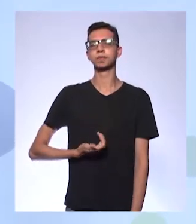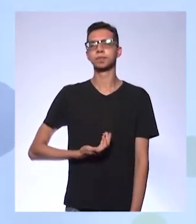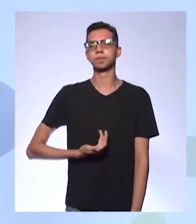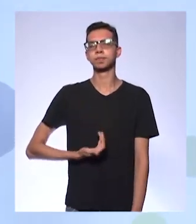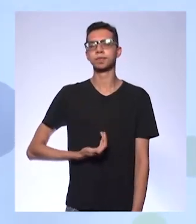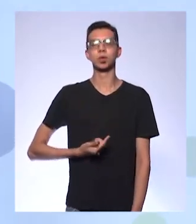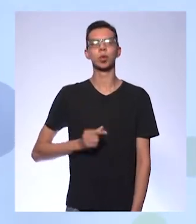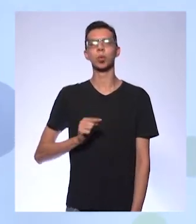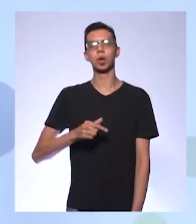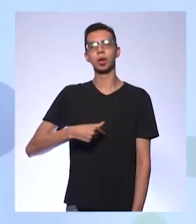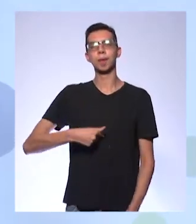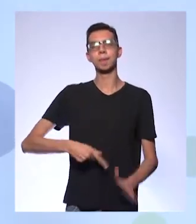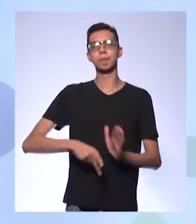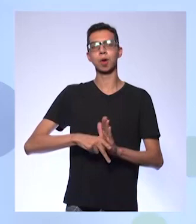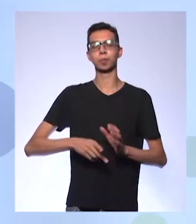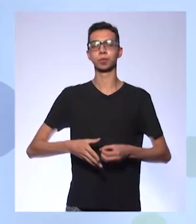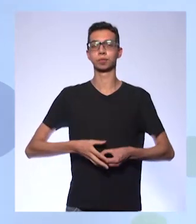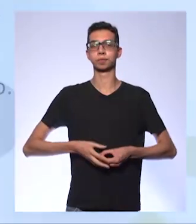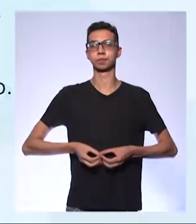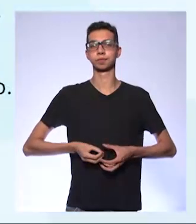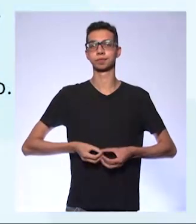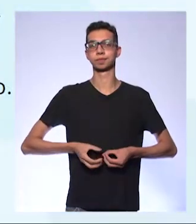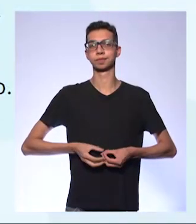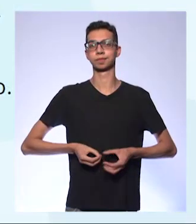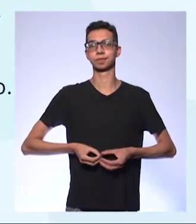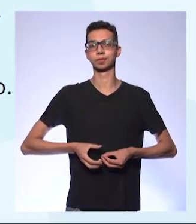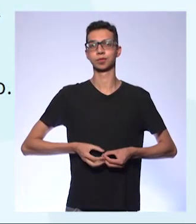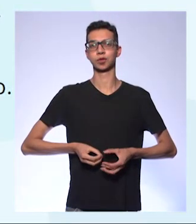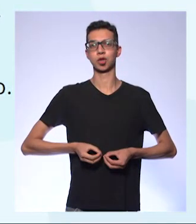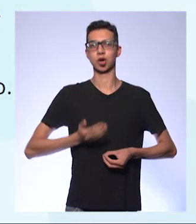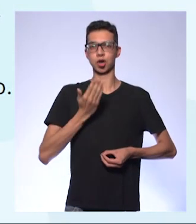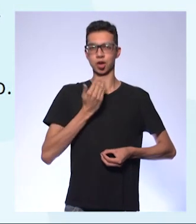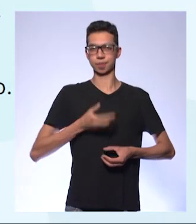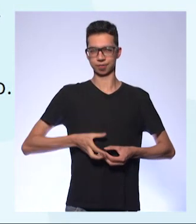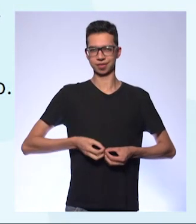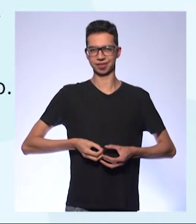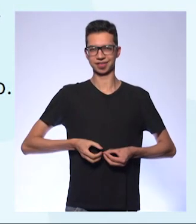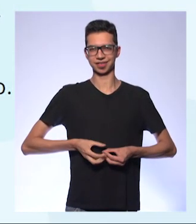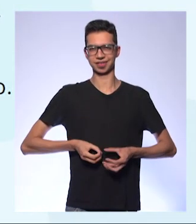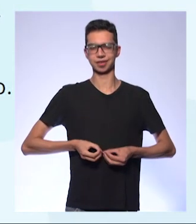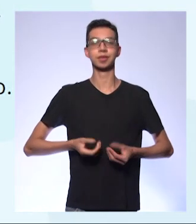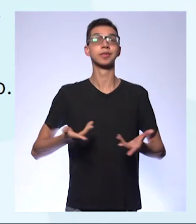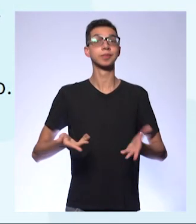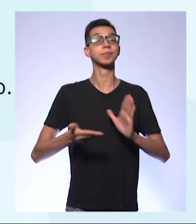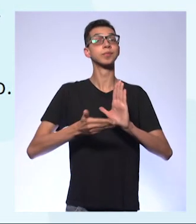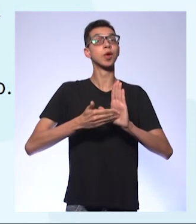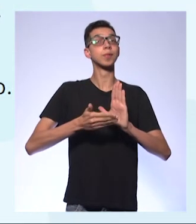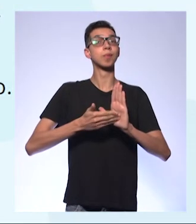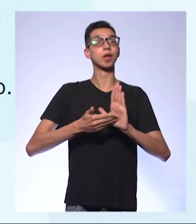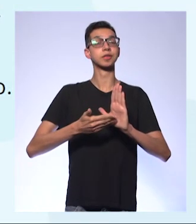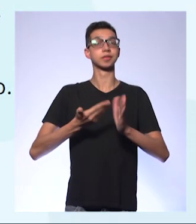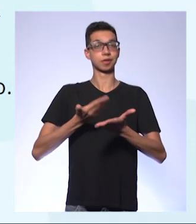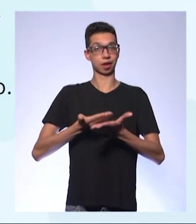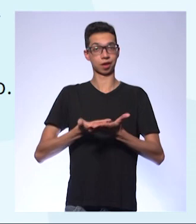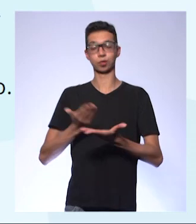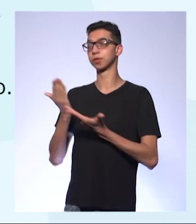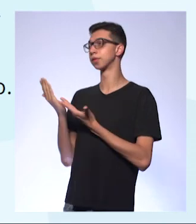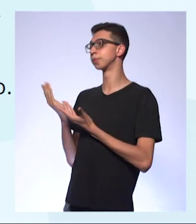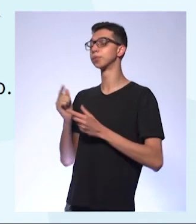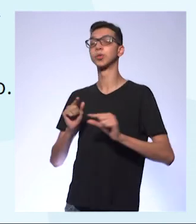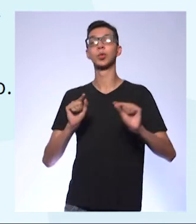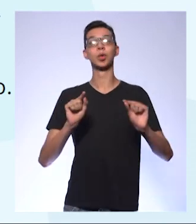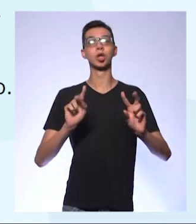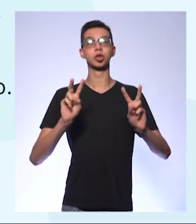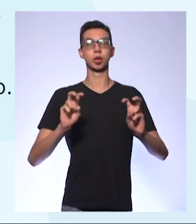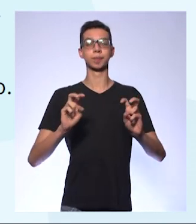faz parte da proposta da nossa aula. Veja aí o que nós vamos trabalhar nessa aula. Nós vamos falar sobre os processos físicos